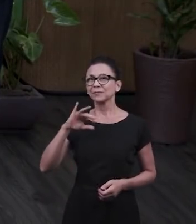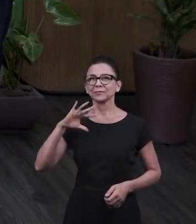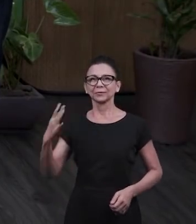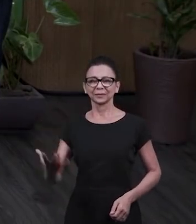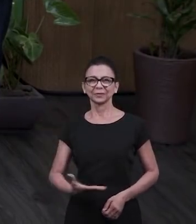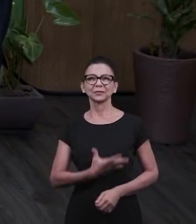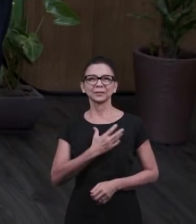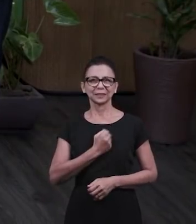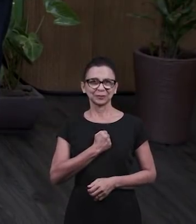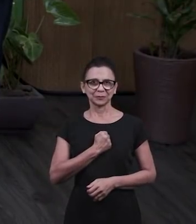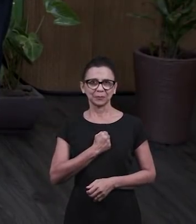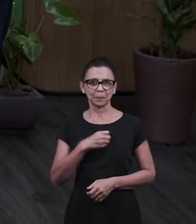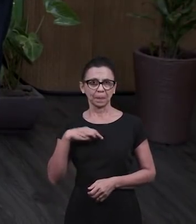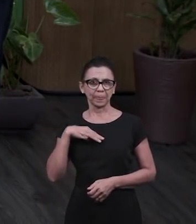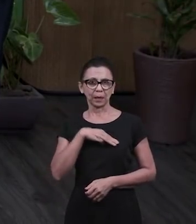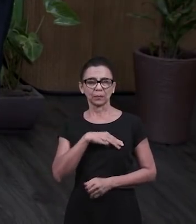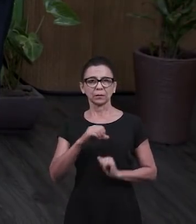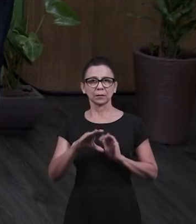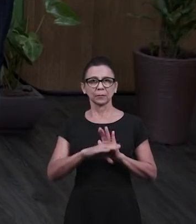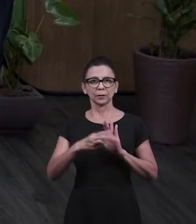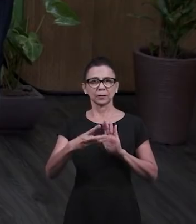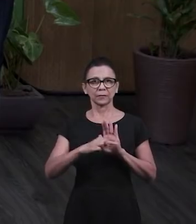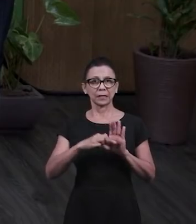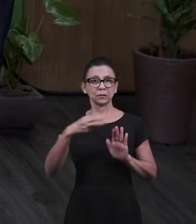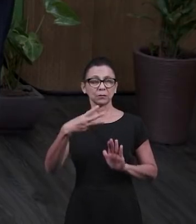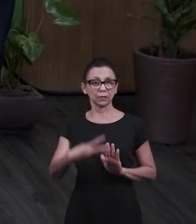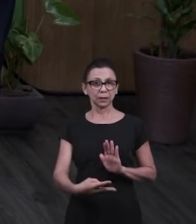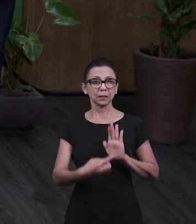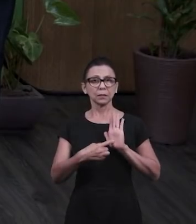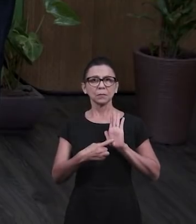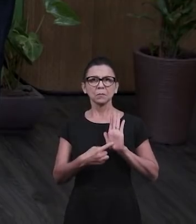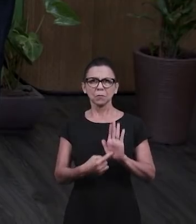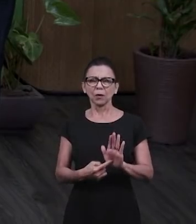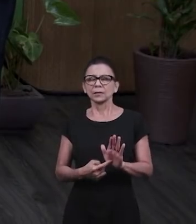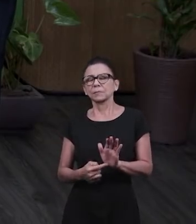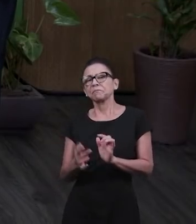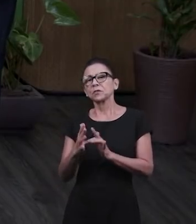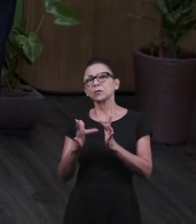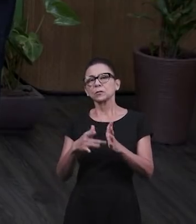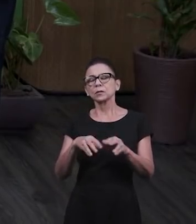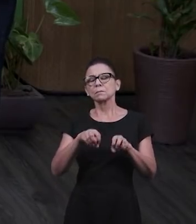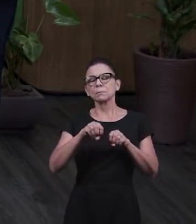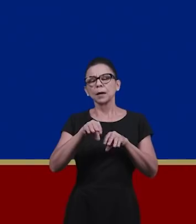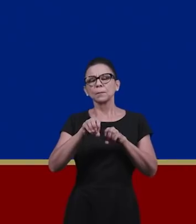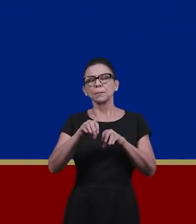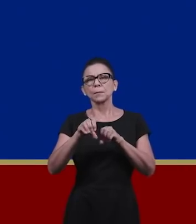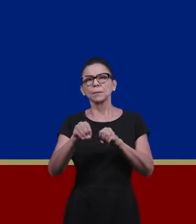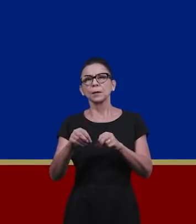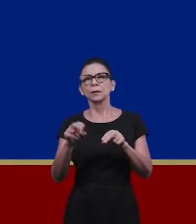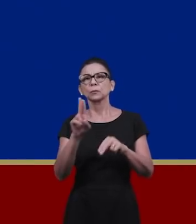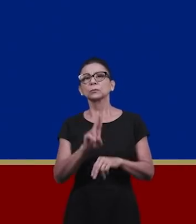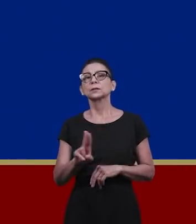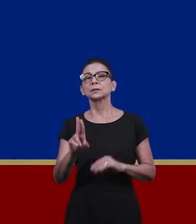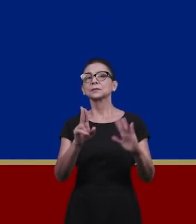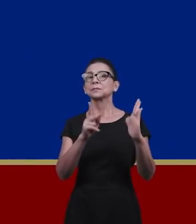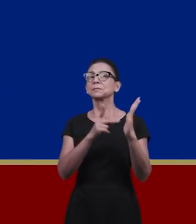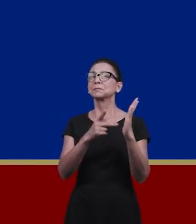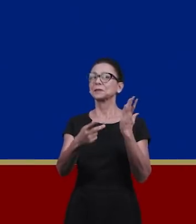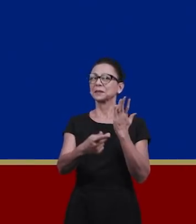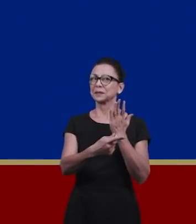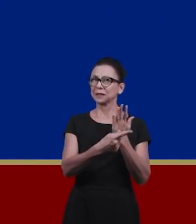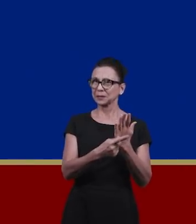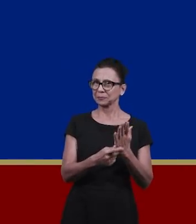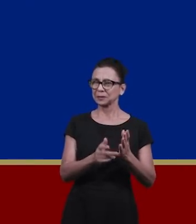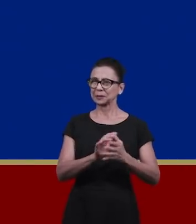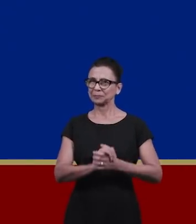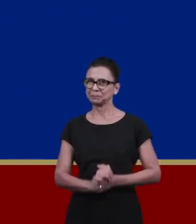3. E falou-lhe de muitas coisas por parábolas, dizendo: eis que o